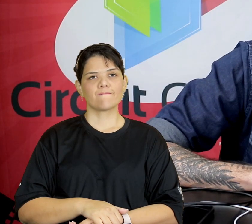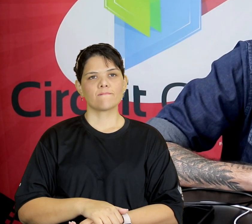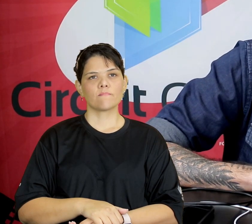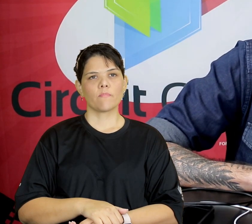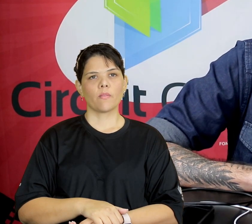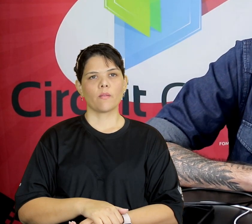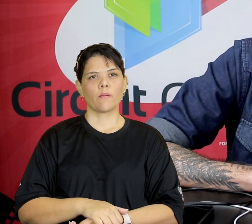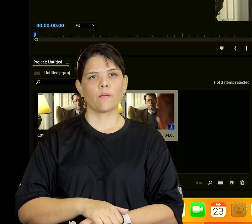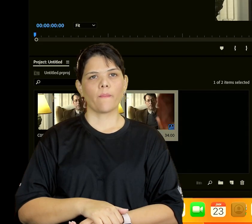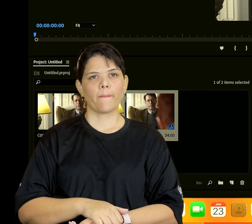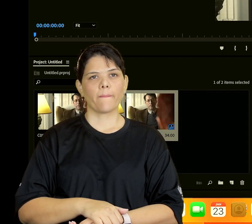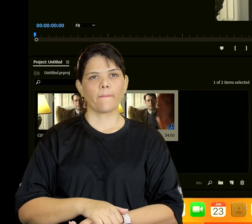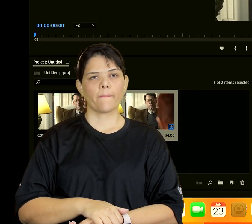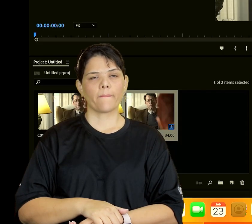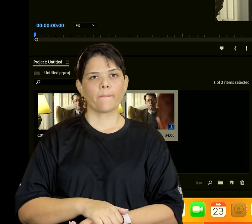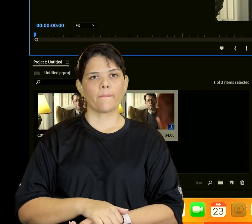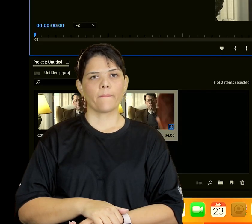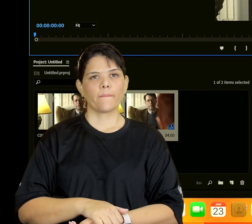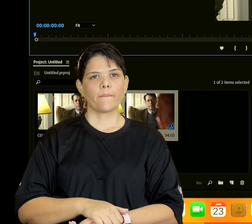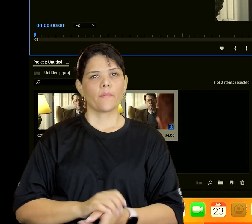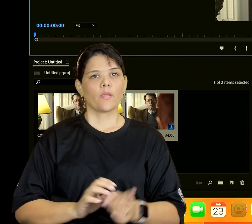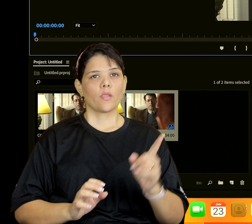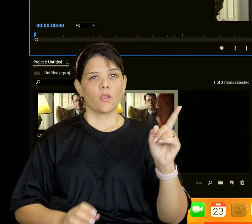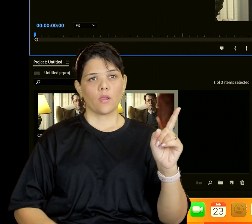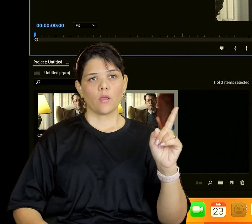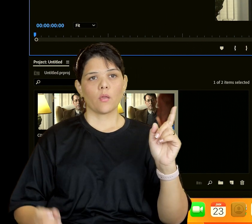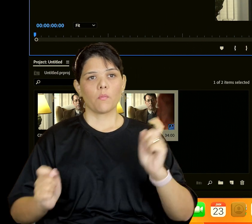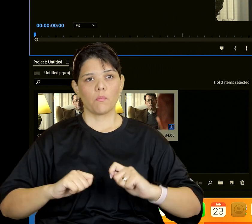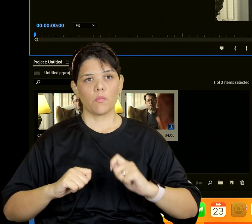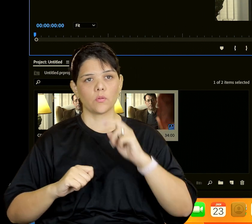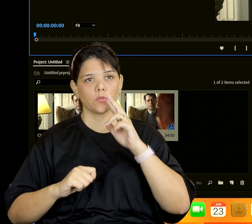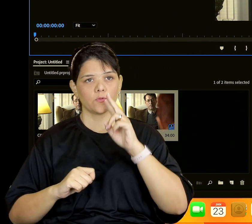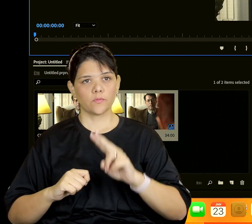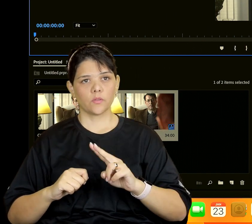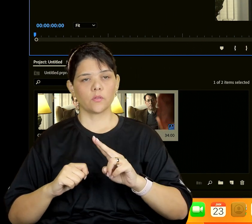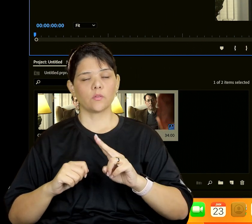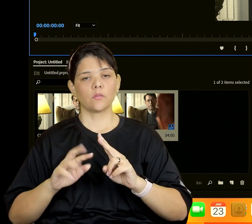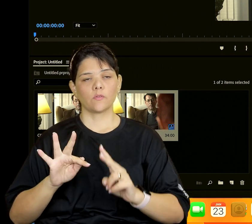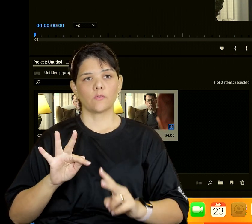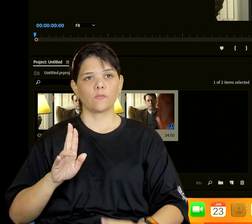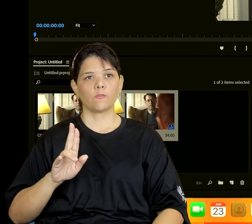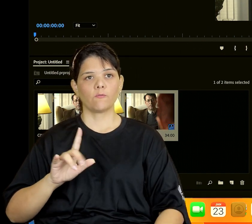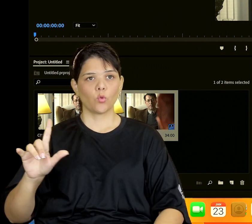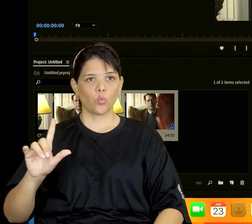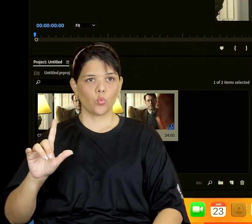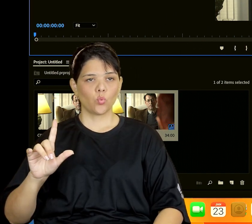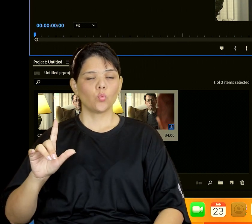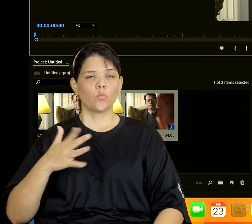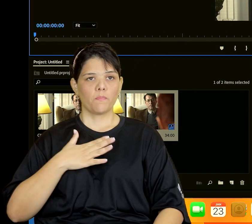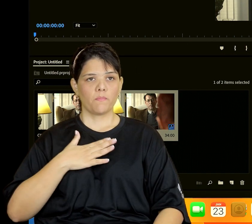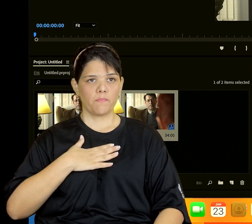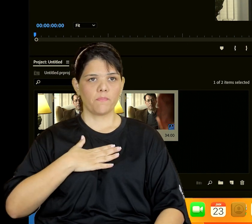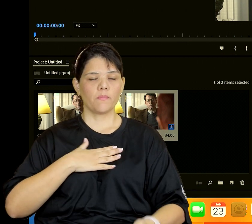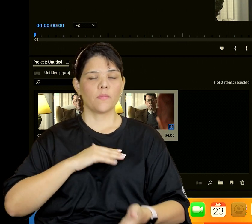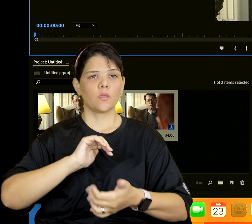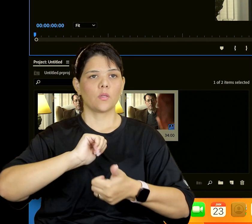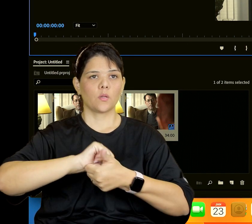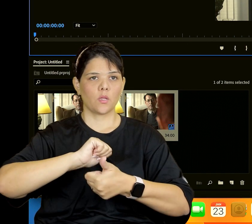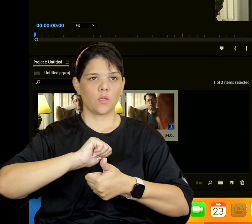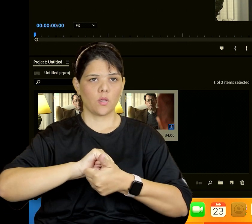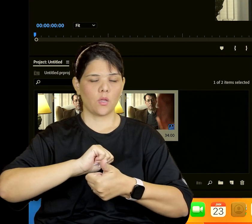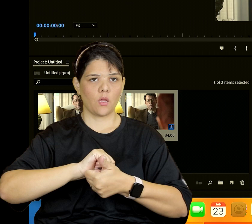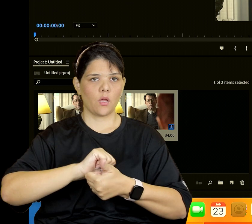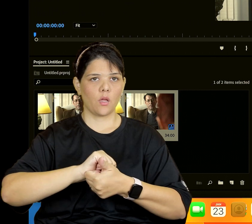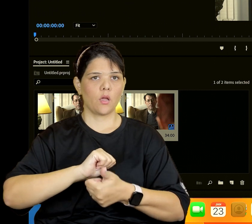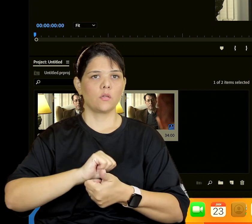bem aqui, ó. Então eu posso ver a minha qualidade em full, eu posso ver a minha qualidade em meio, em 1/4,